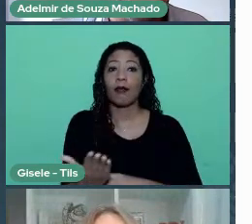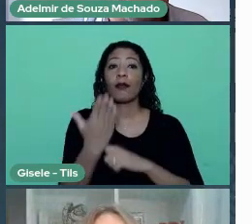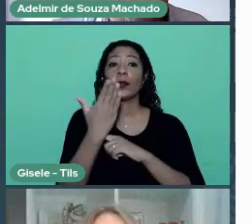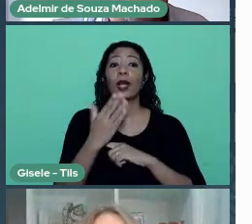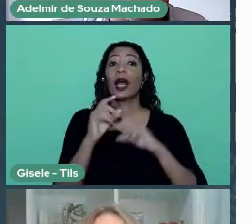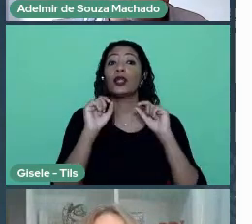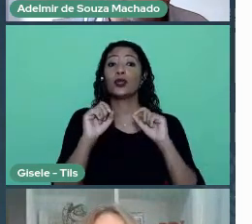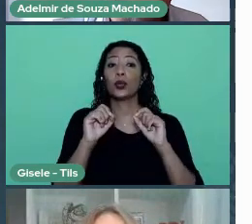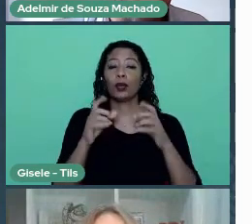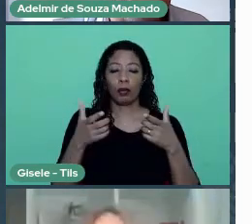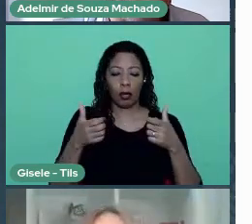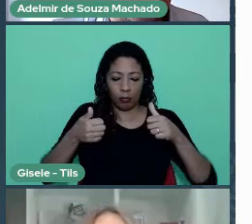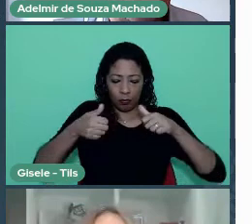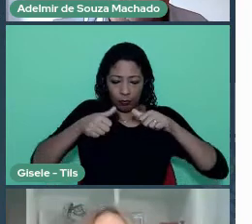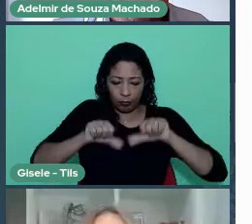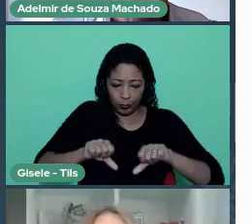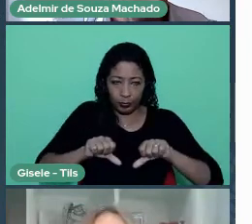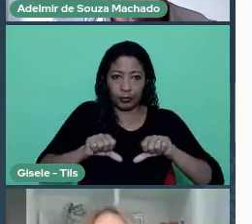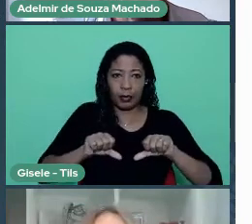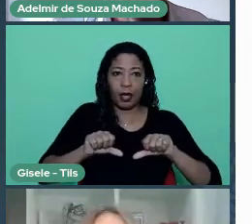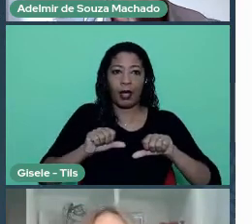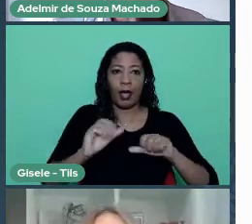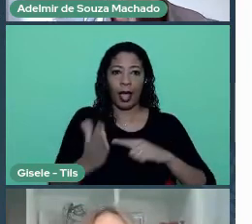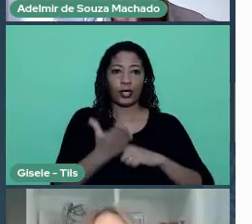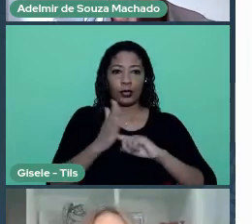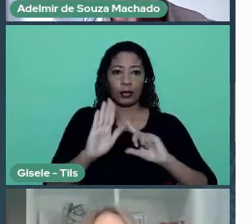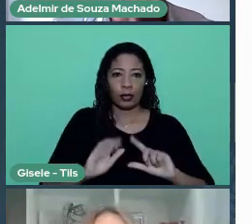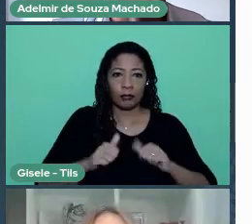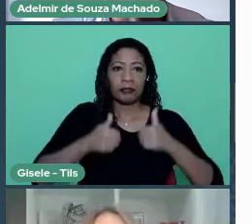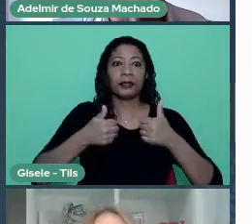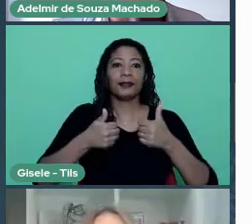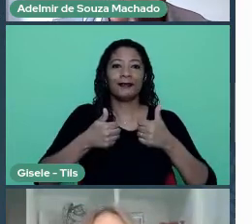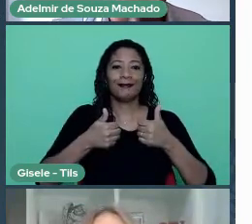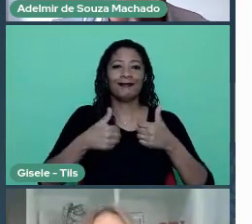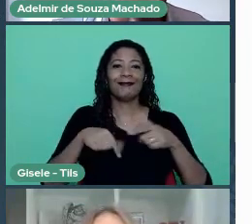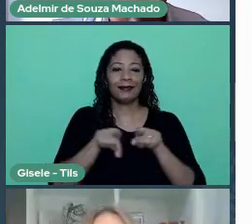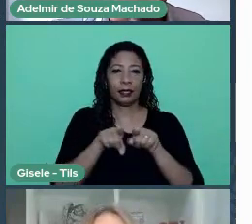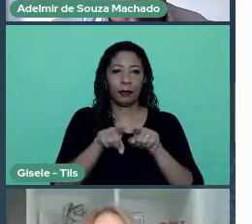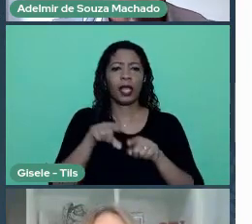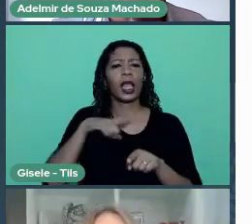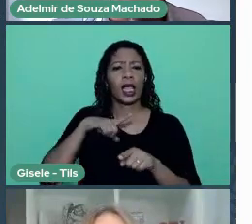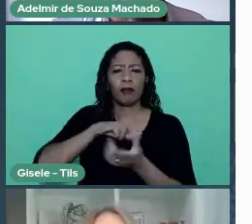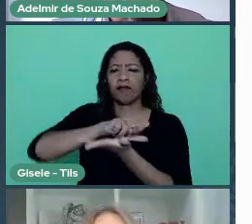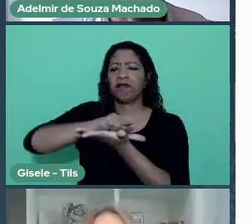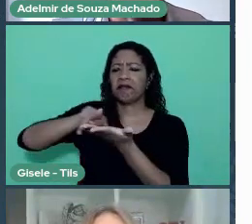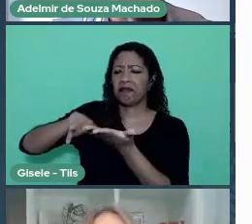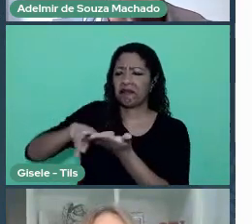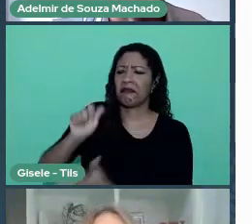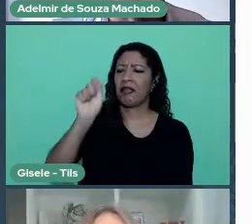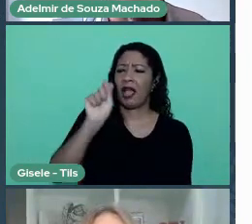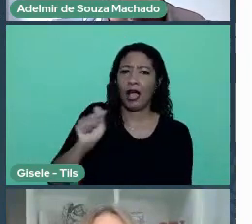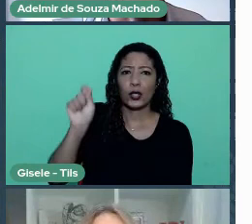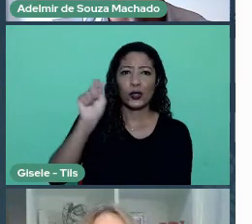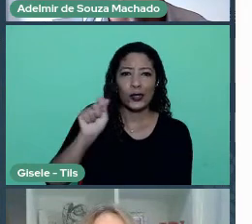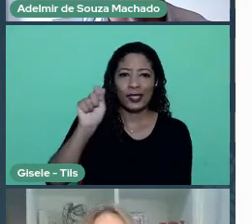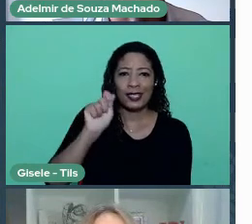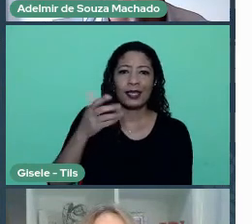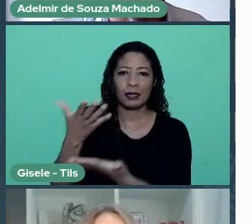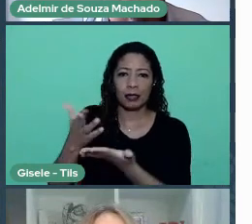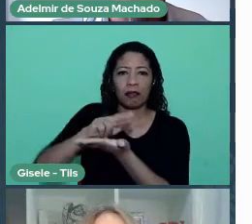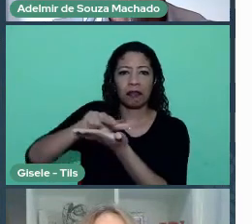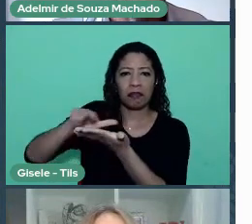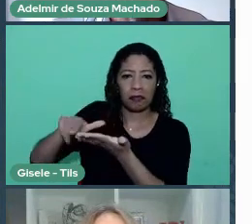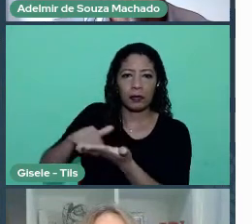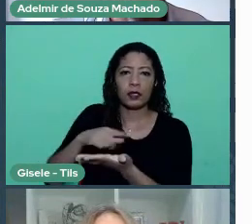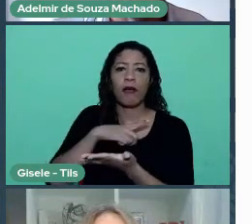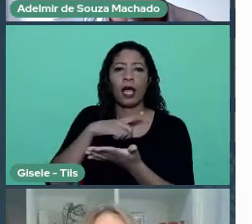a crise, né? Ele é o resgate. E existem várias associações, além dos corticosteroides, eu